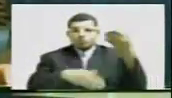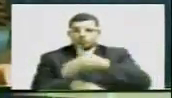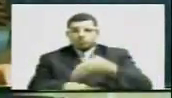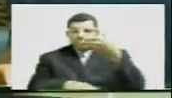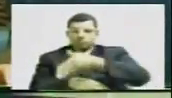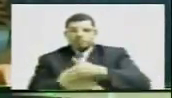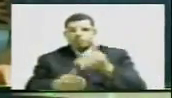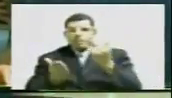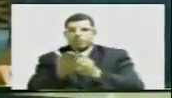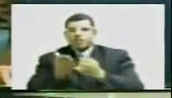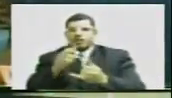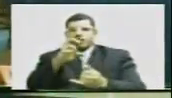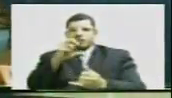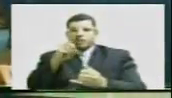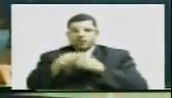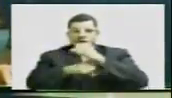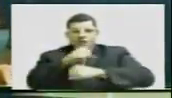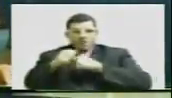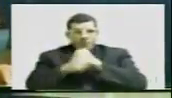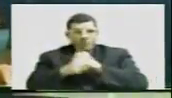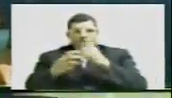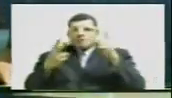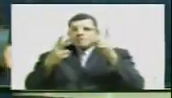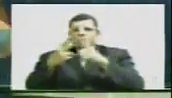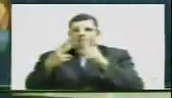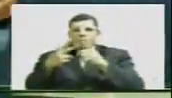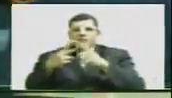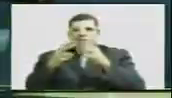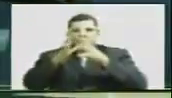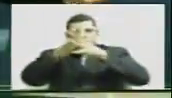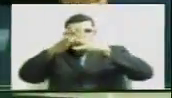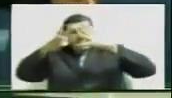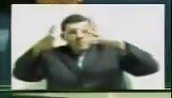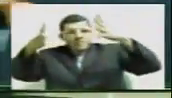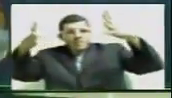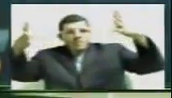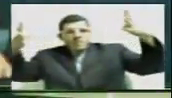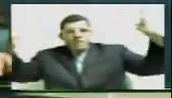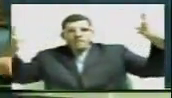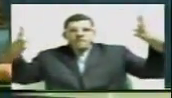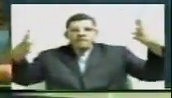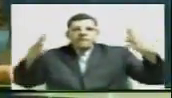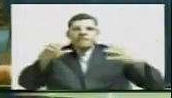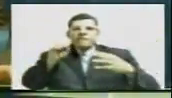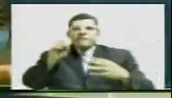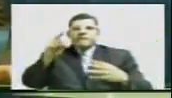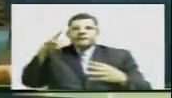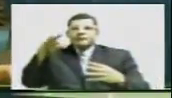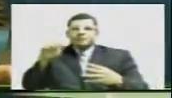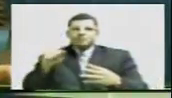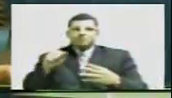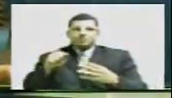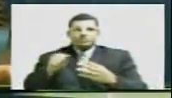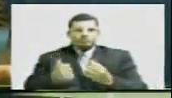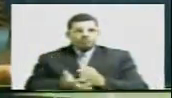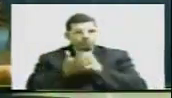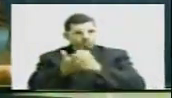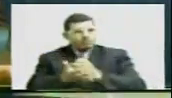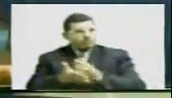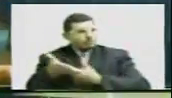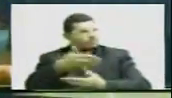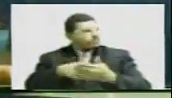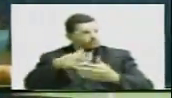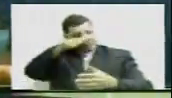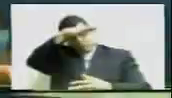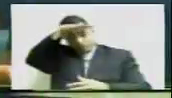incentivos da Zona Franca por 50 anos e a ampliação da Zona Franca, dos benefícios da Zona